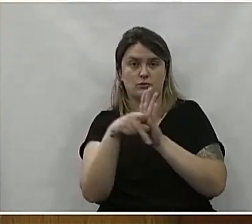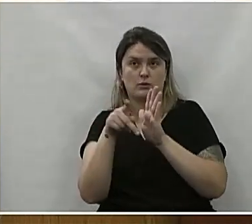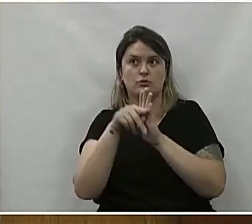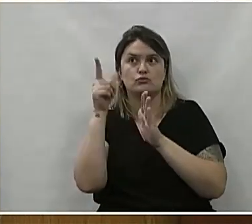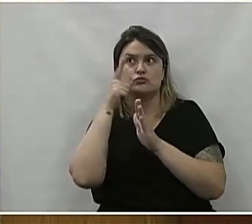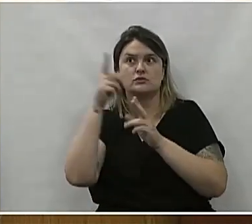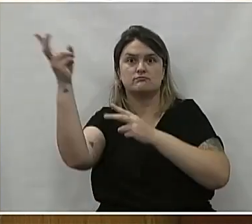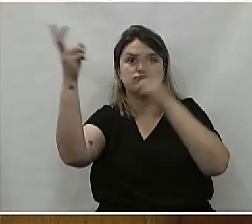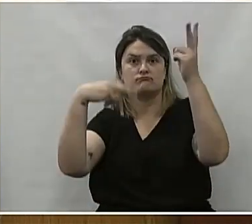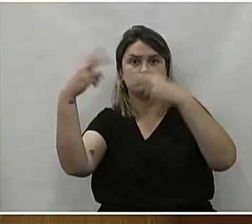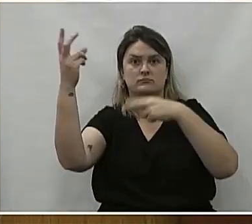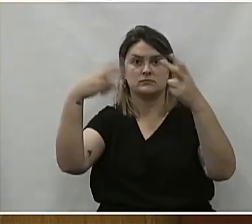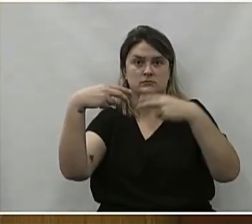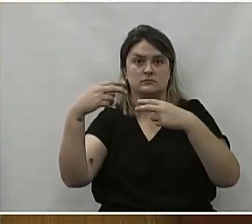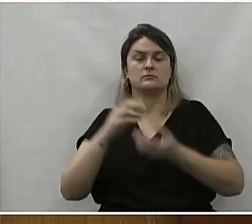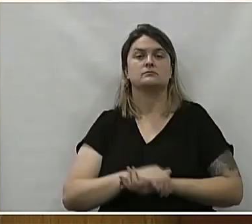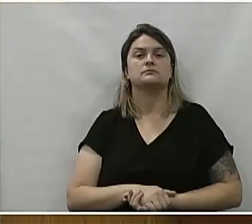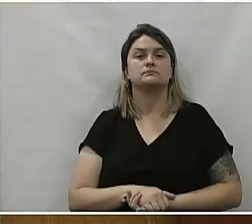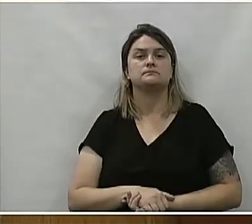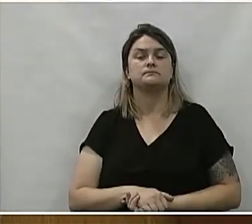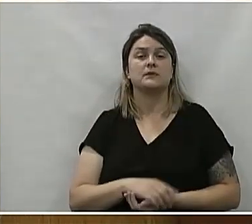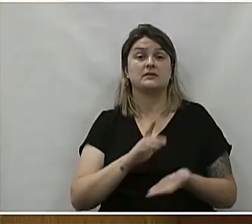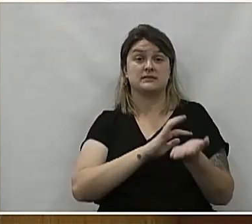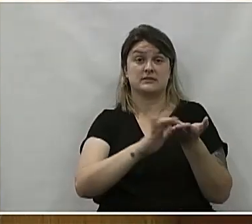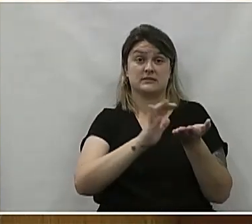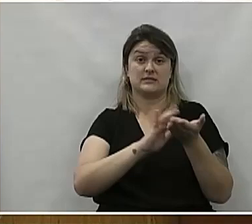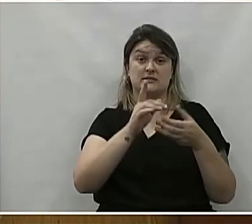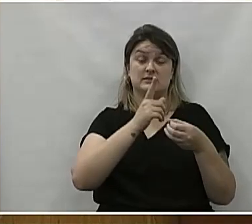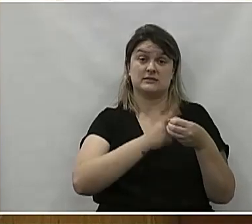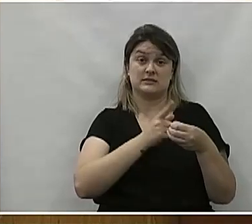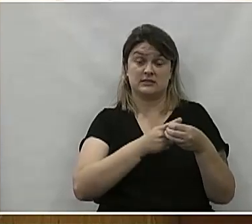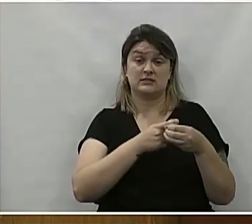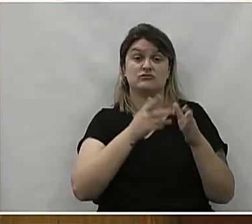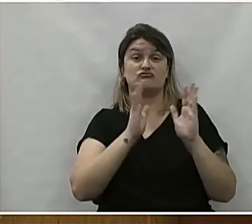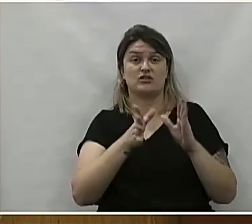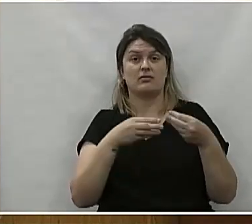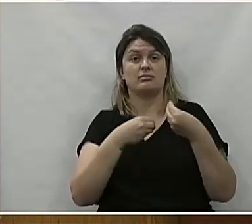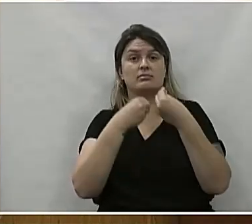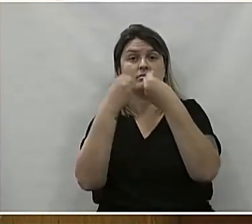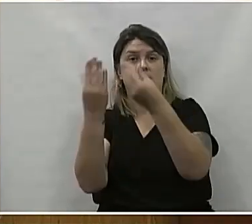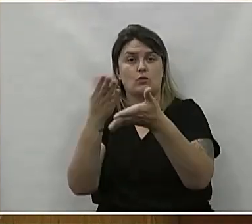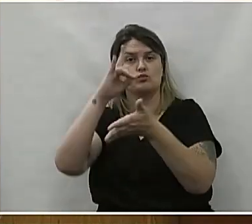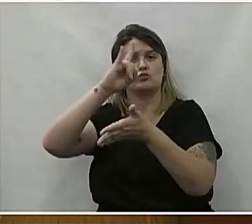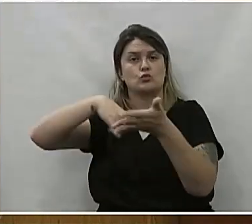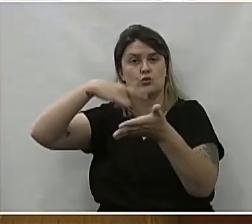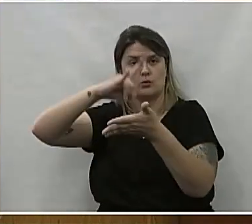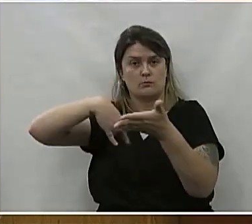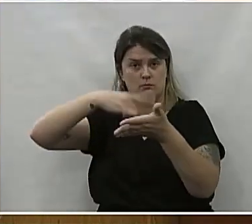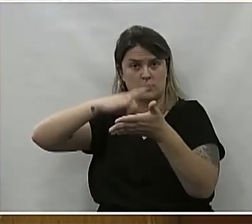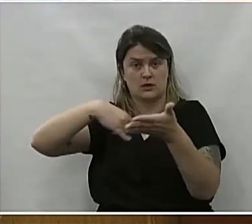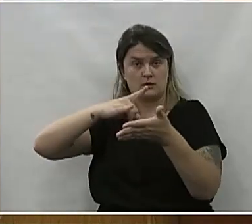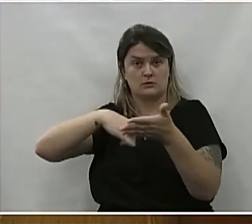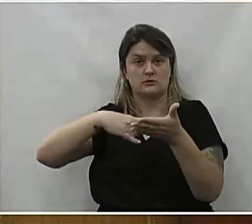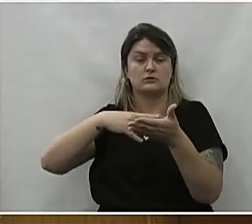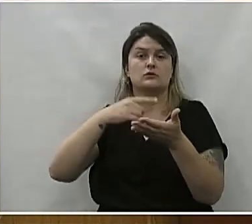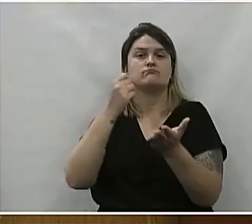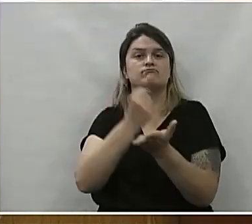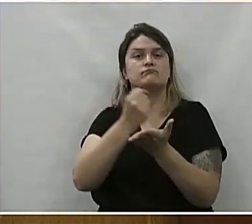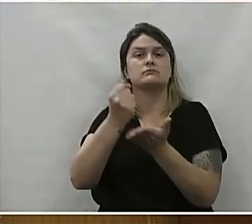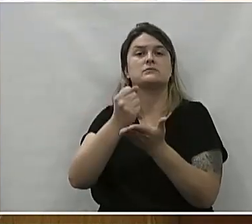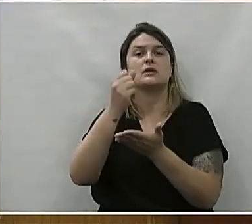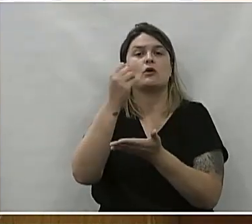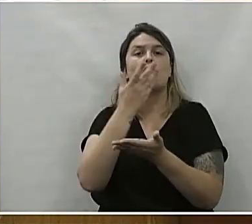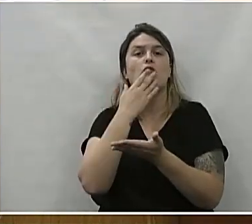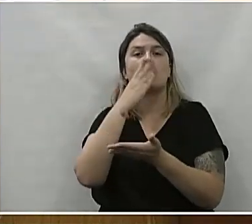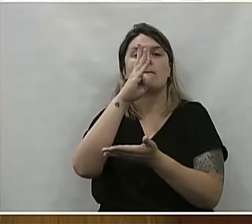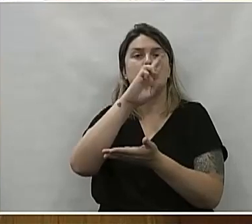captação De recursos De fundo a fundo A secretaria municipal Já entregou Uma série de documentos Em relação ao selo bronze E